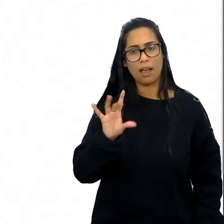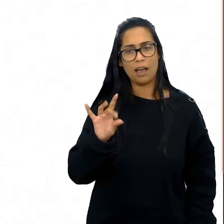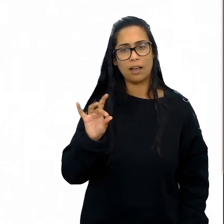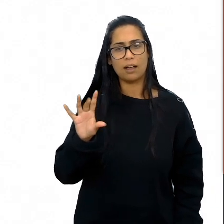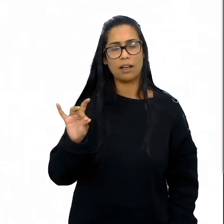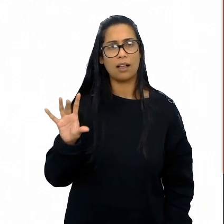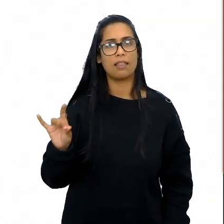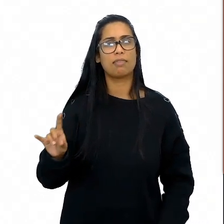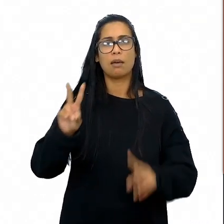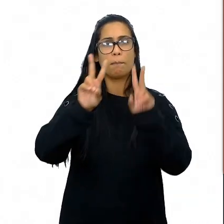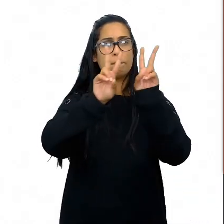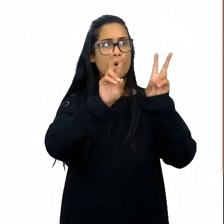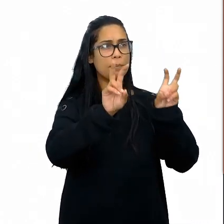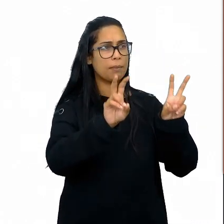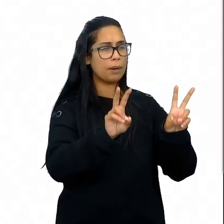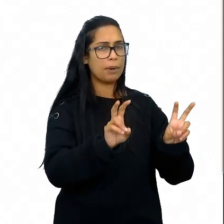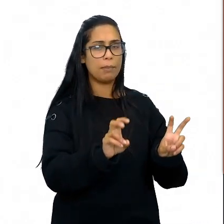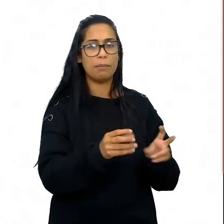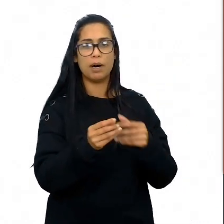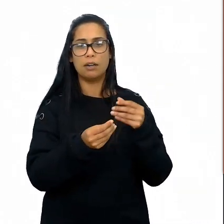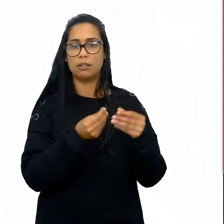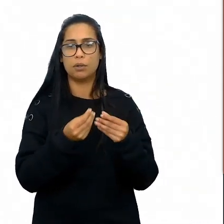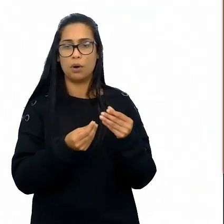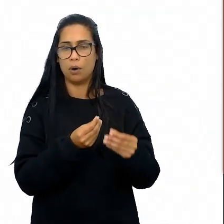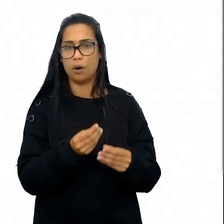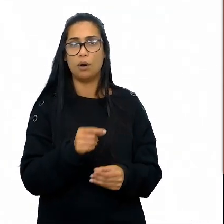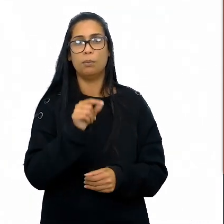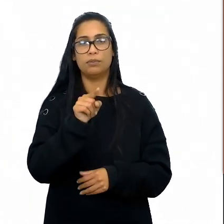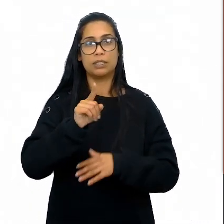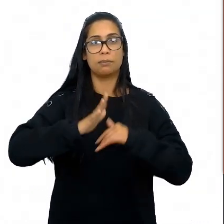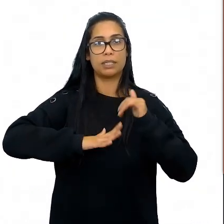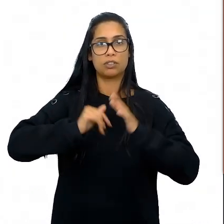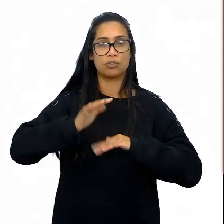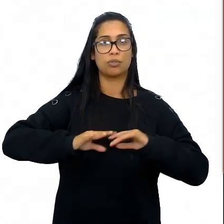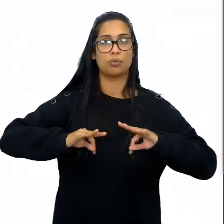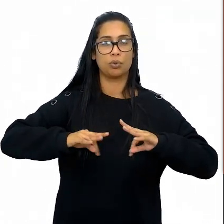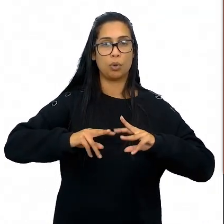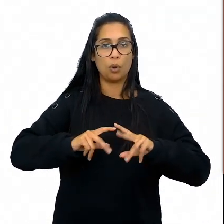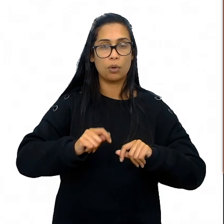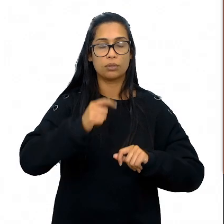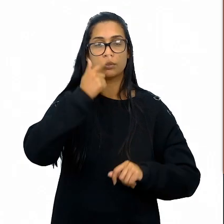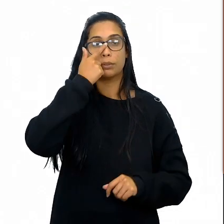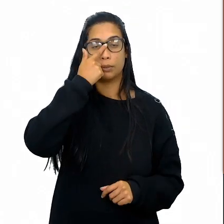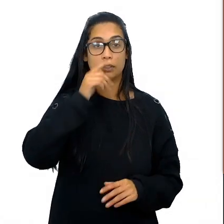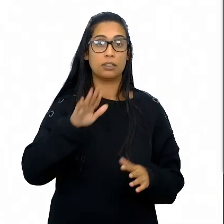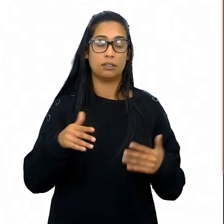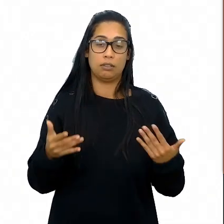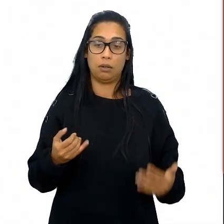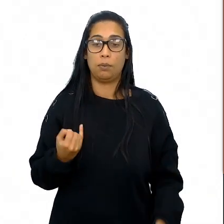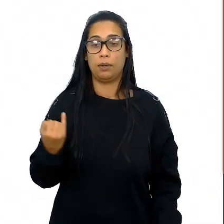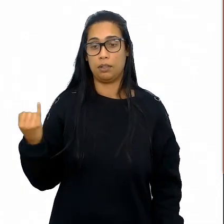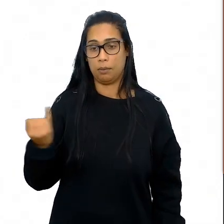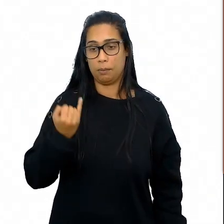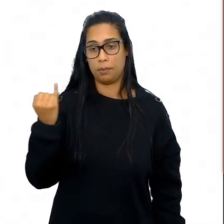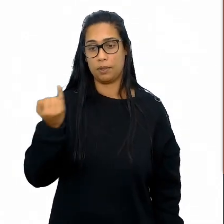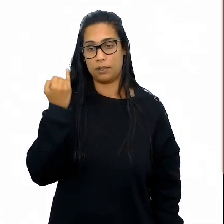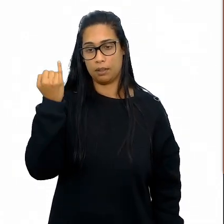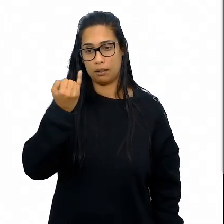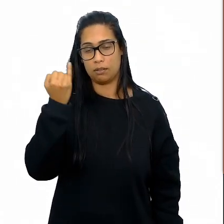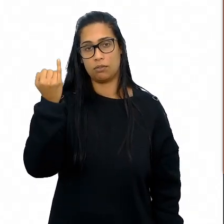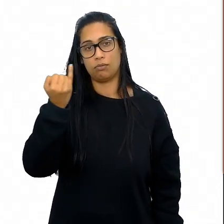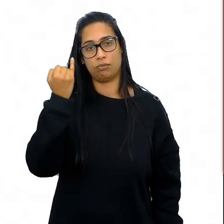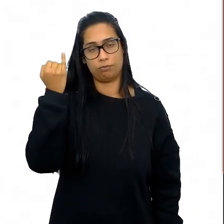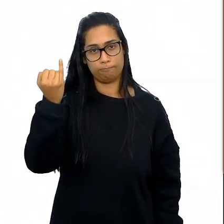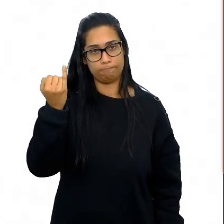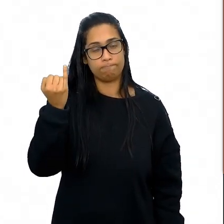né que eu estarei né é trabalhando nesse momento Então são é uma delas é